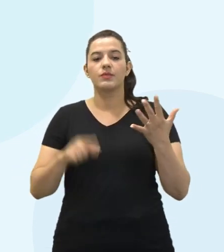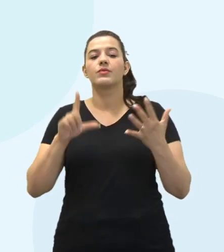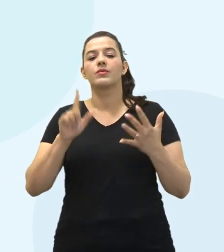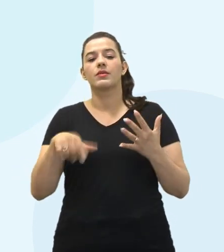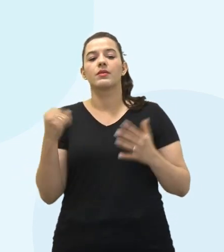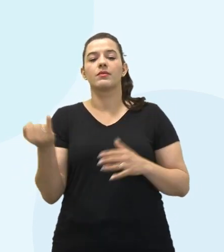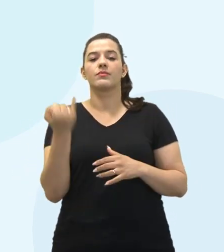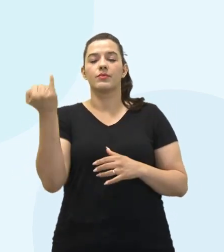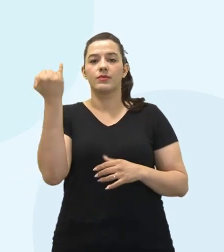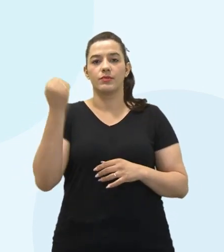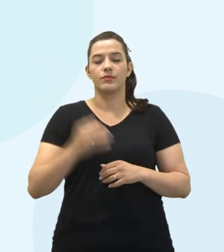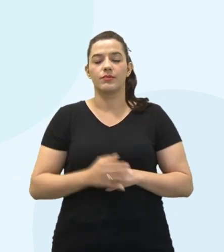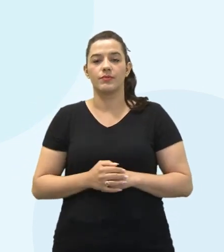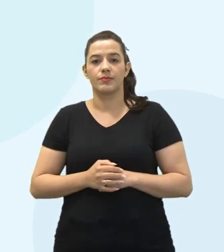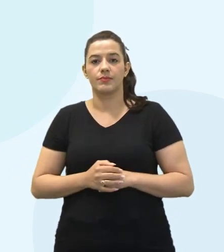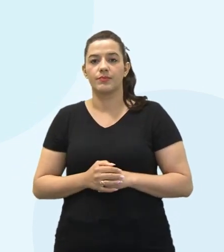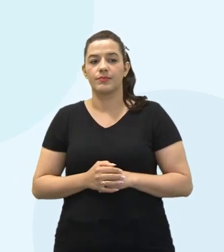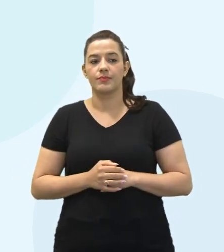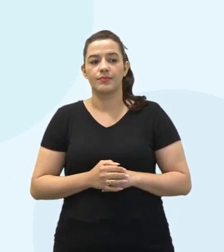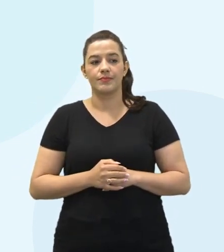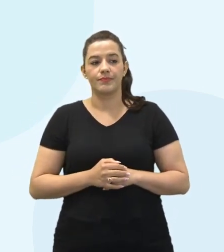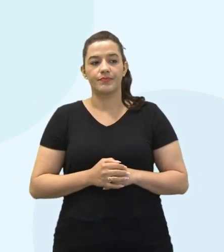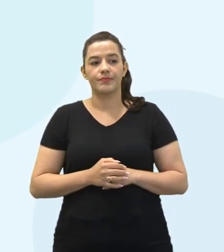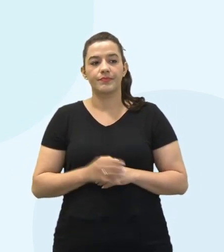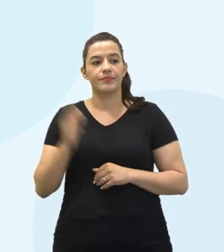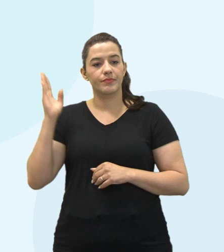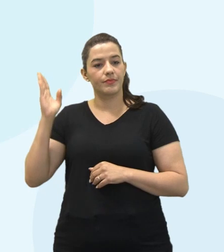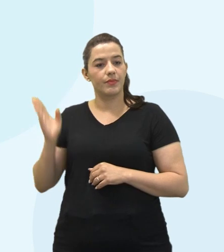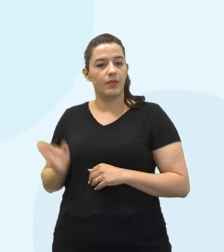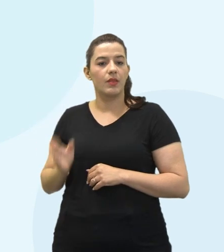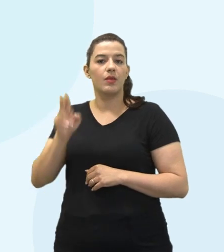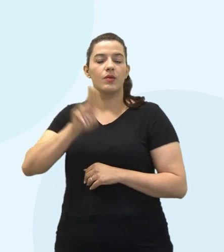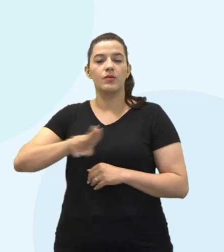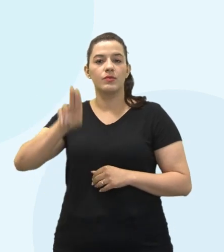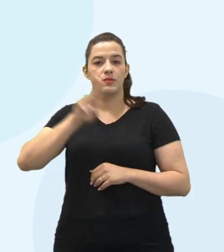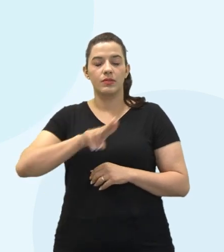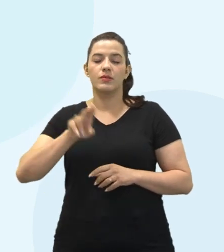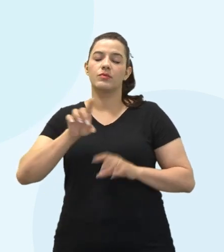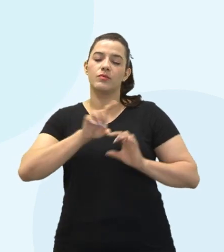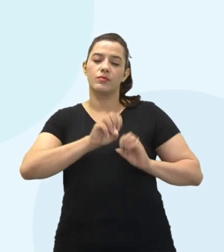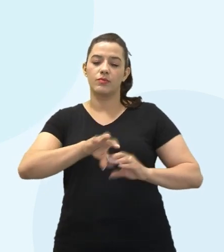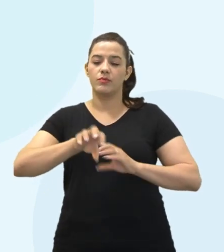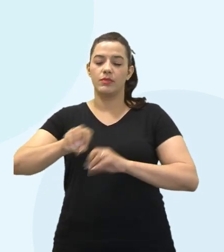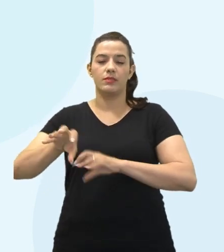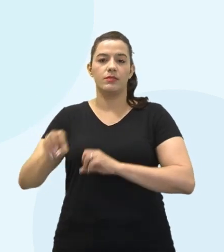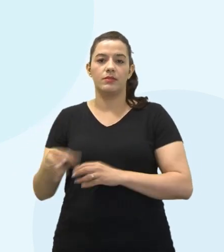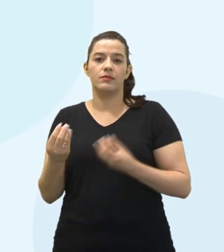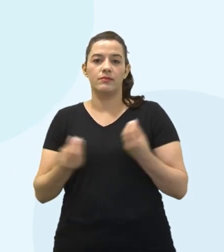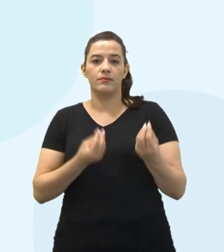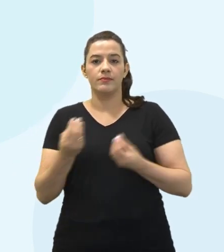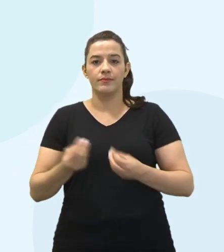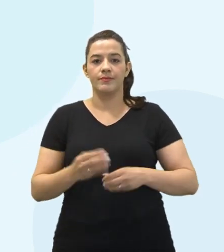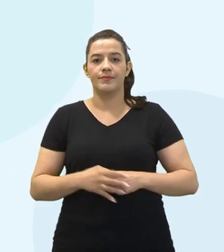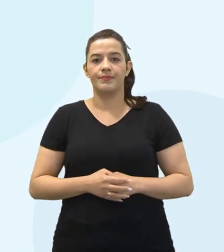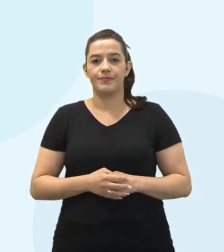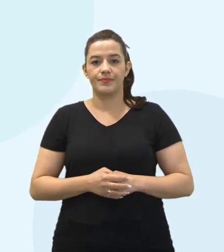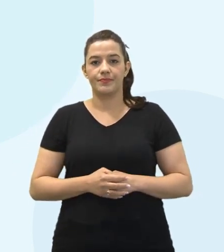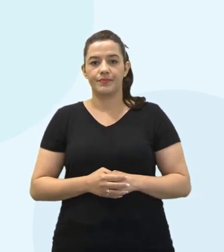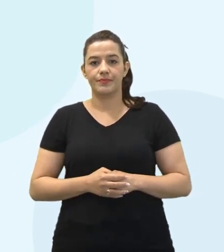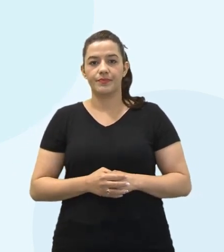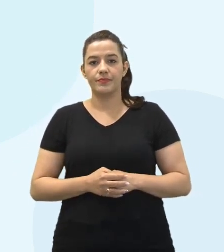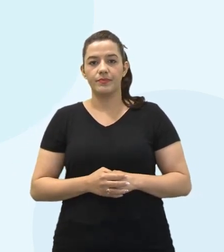que é muito importante né a com a utilização das metodologias é vamos